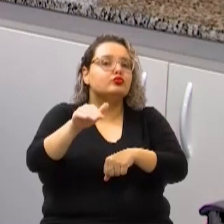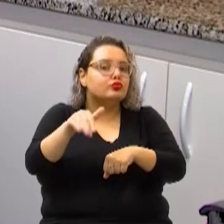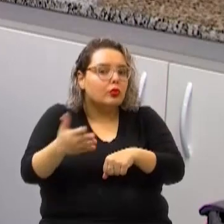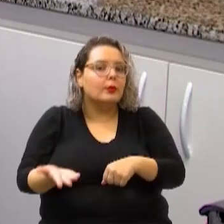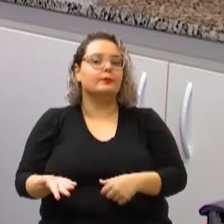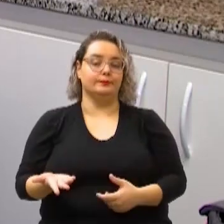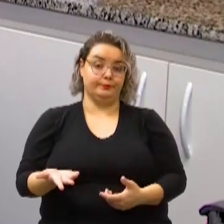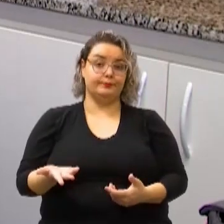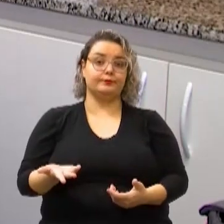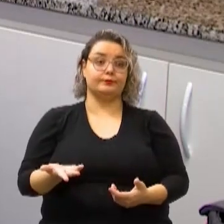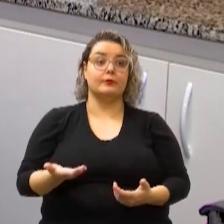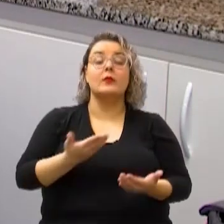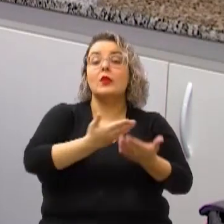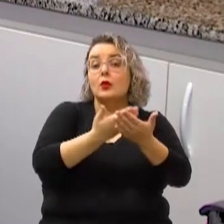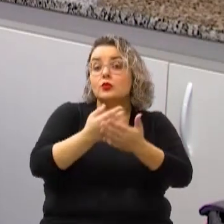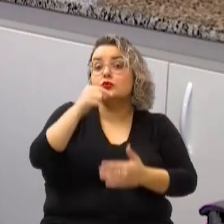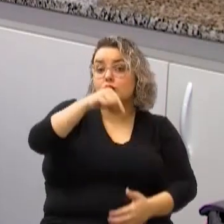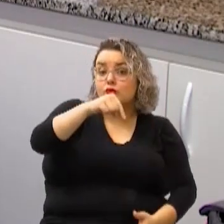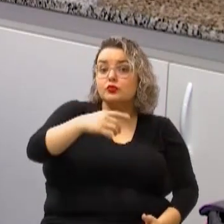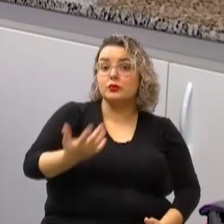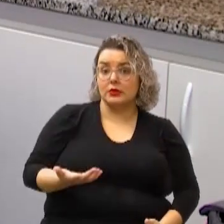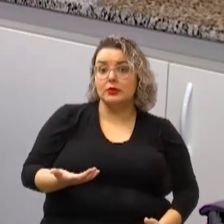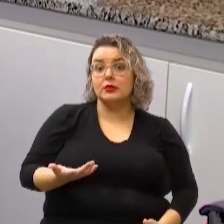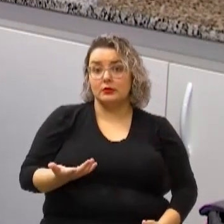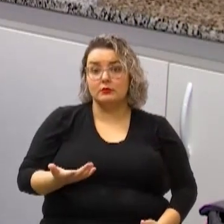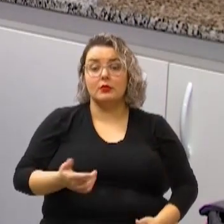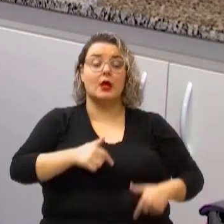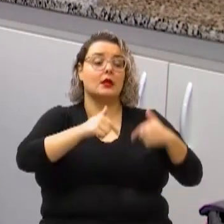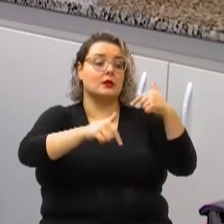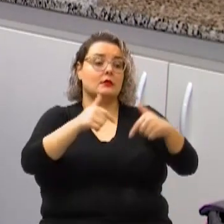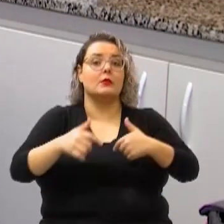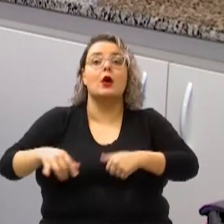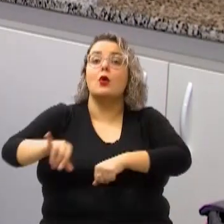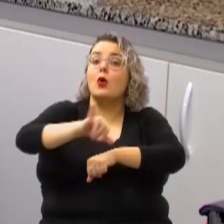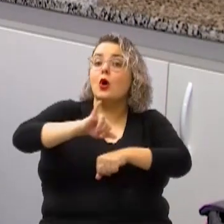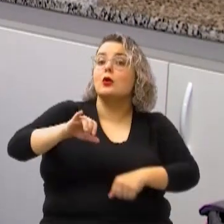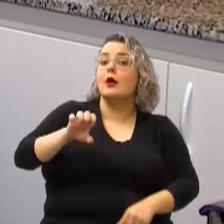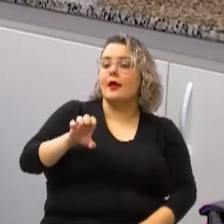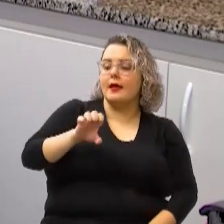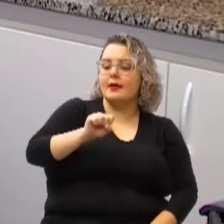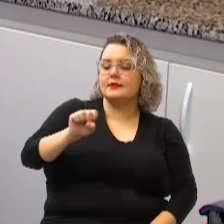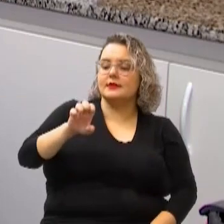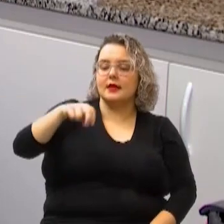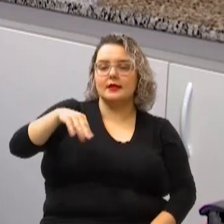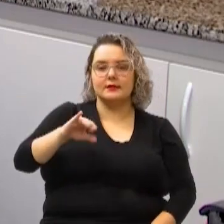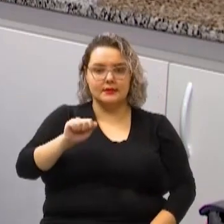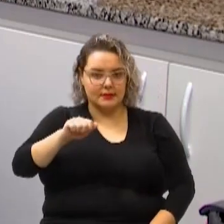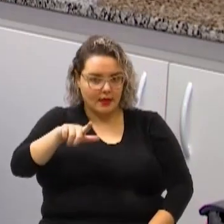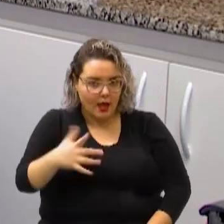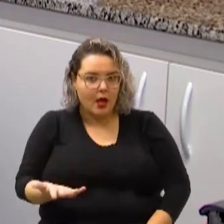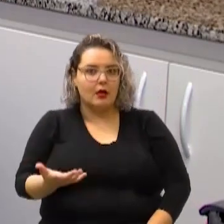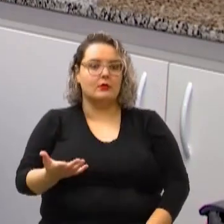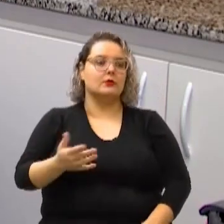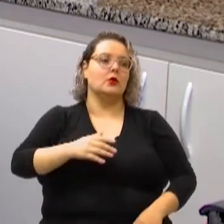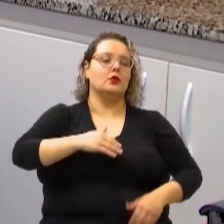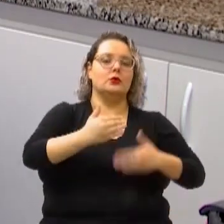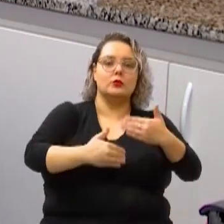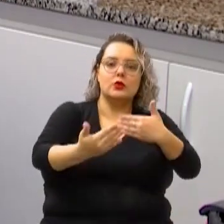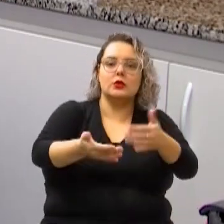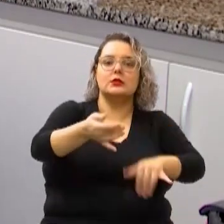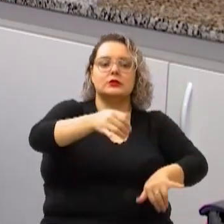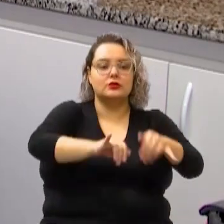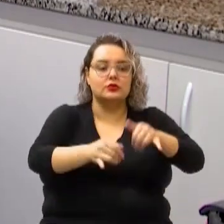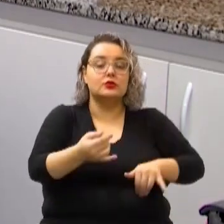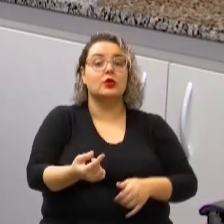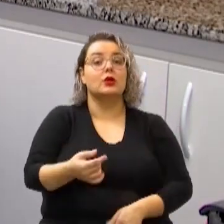um pouco mais baratos. Então, o estudo aqui foi trabalhar tanto com óleo essencial, no processo de adulteração, onde você